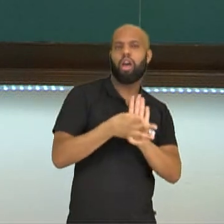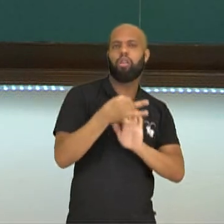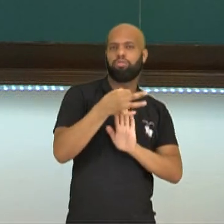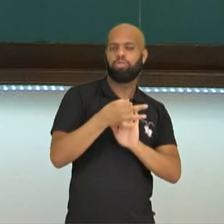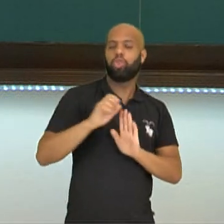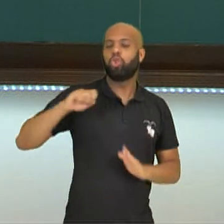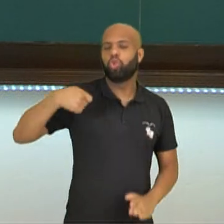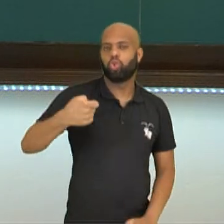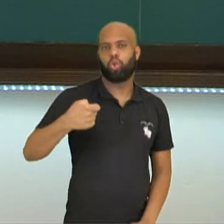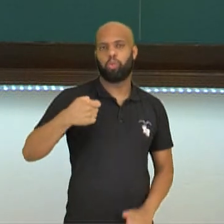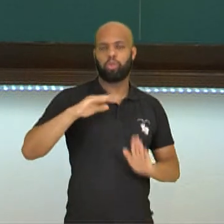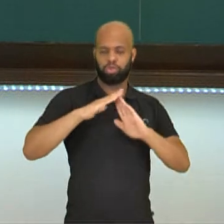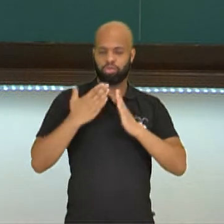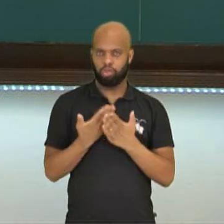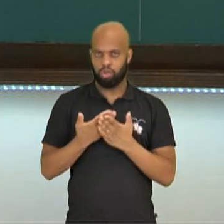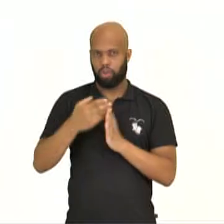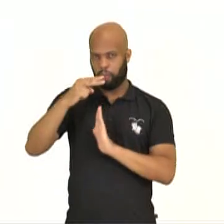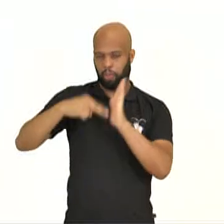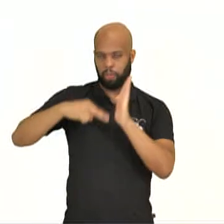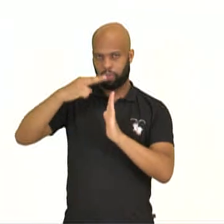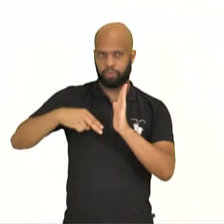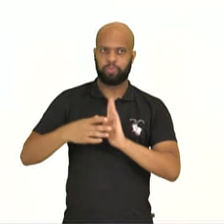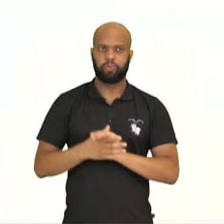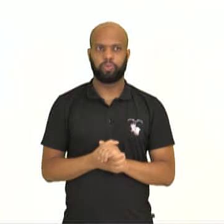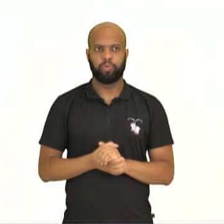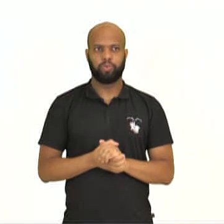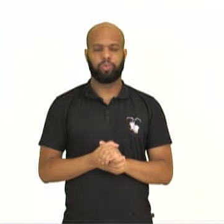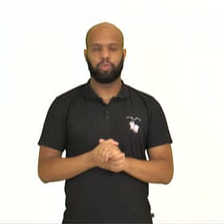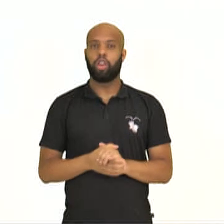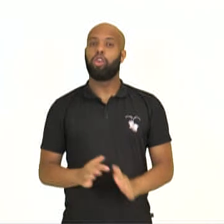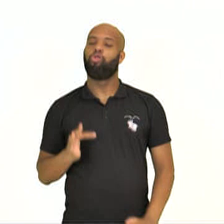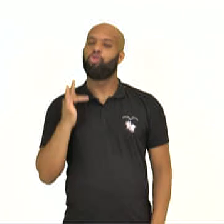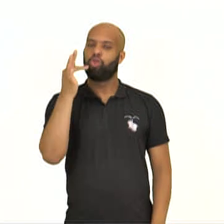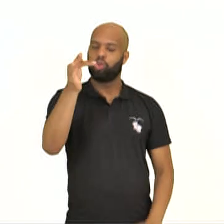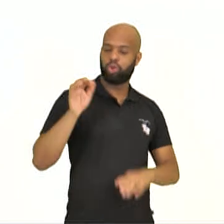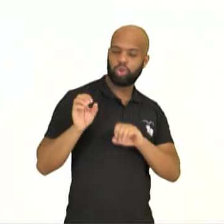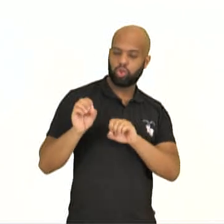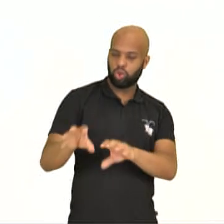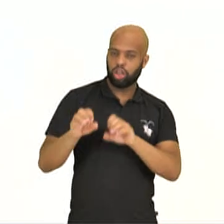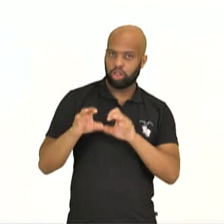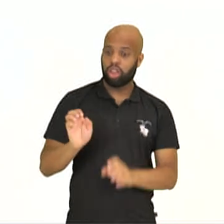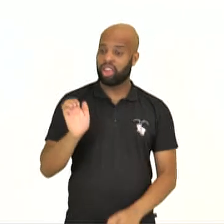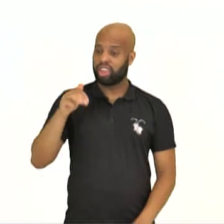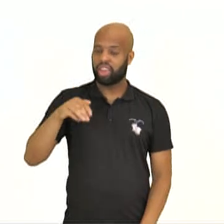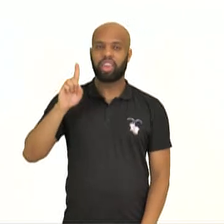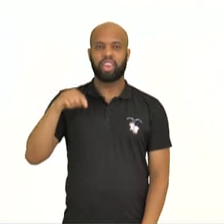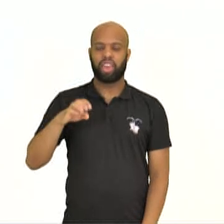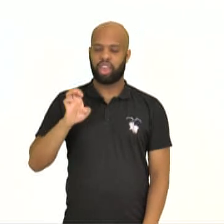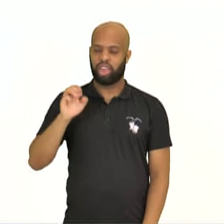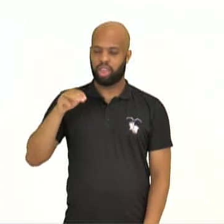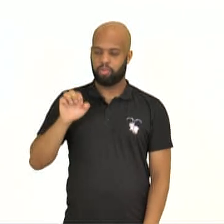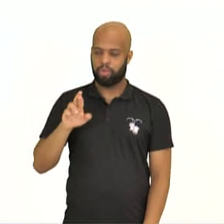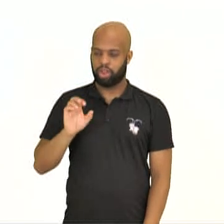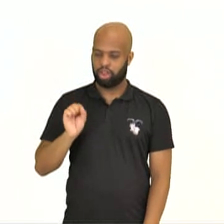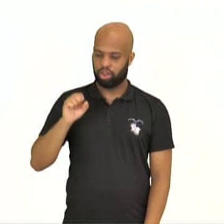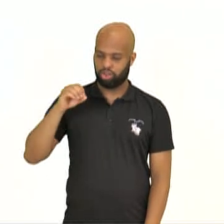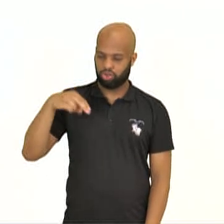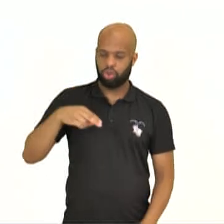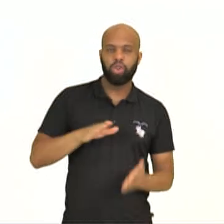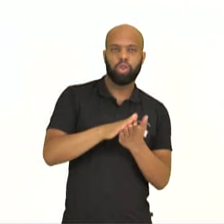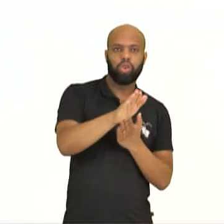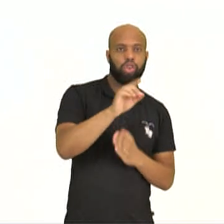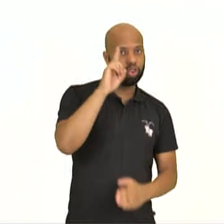respeito da escola. Vamos ler? Futuro da Educação, por Emerson Santos, texto publicado dia